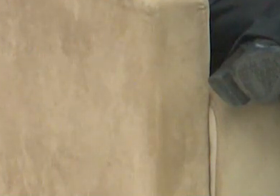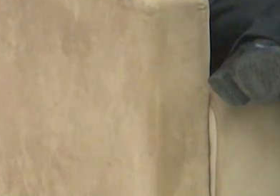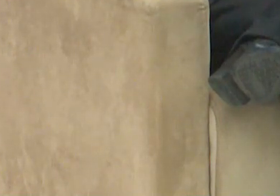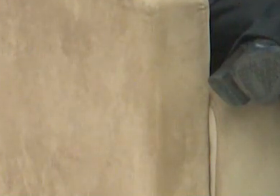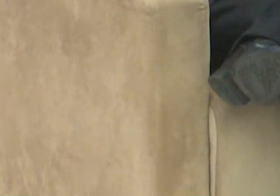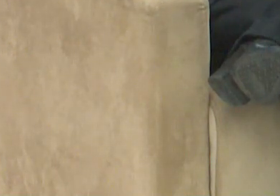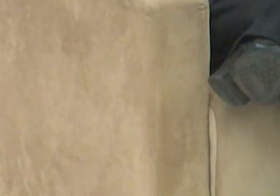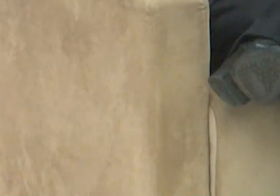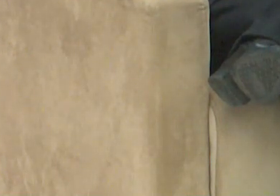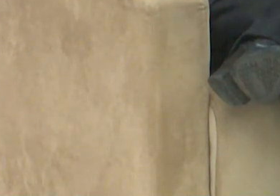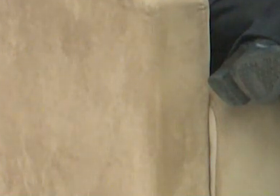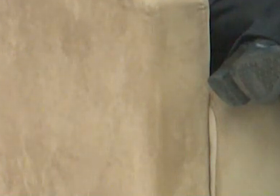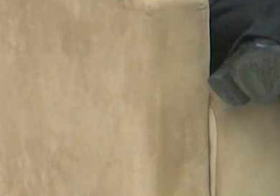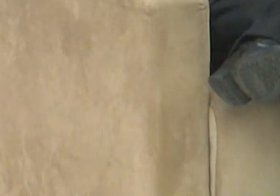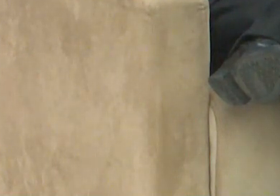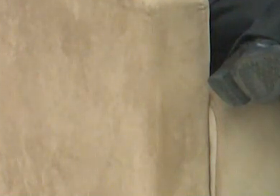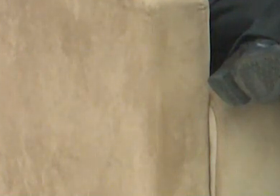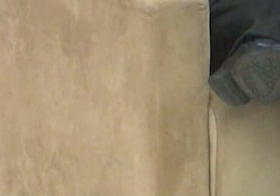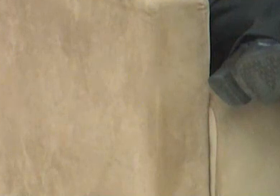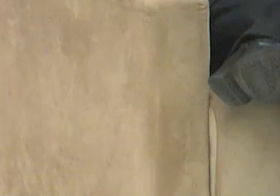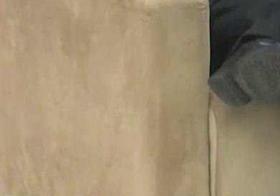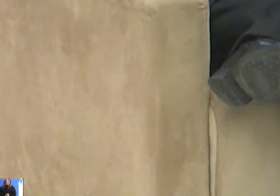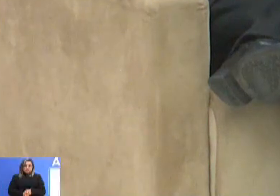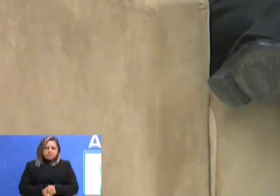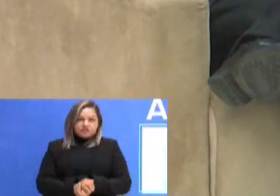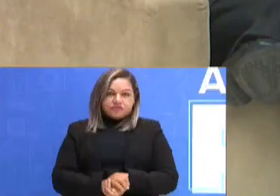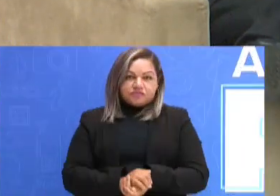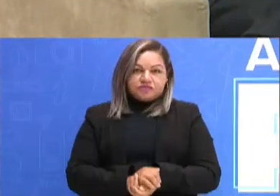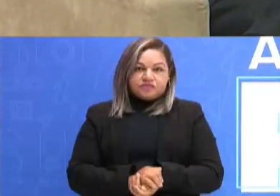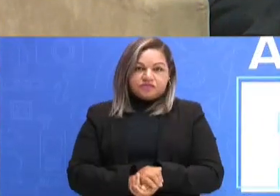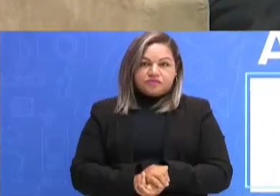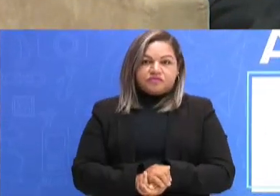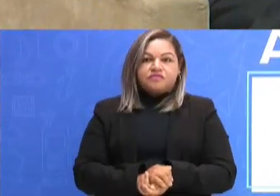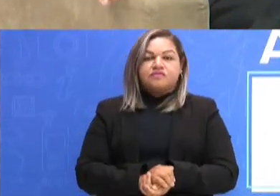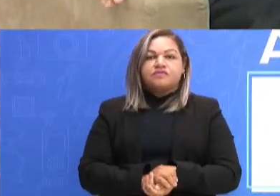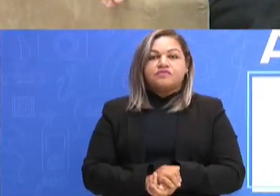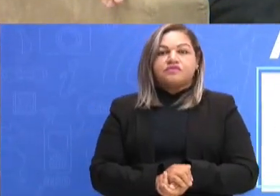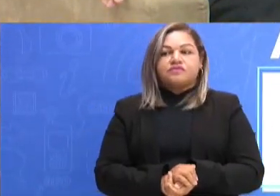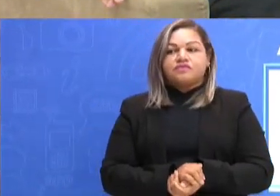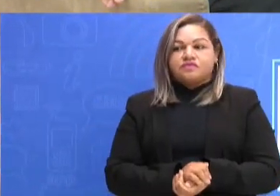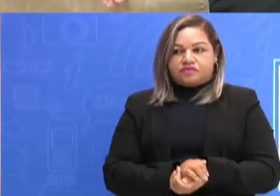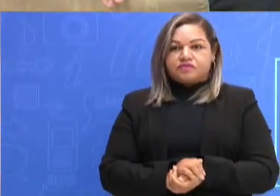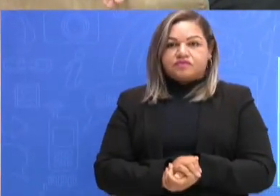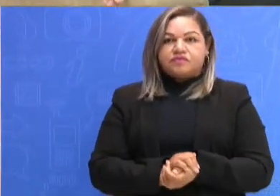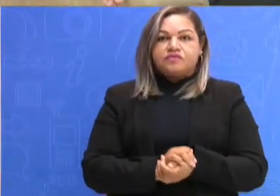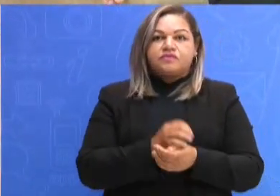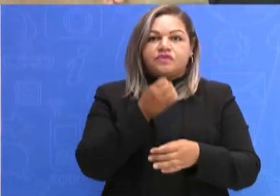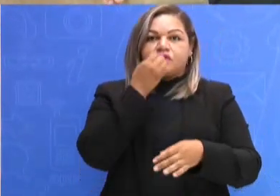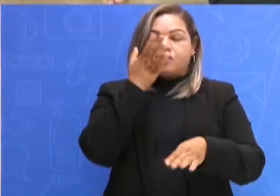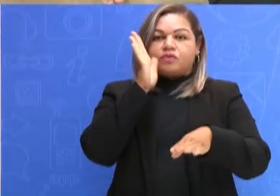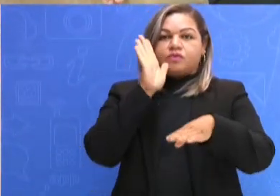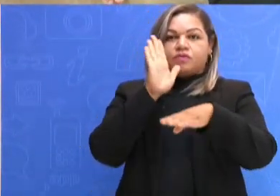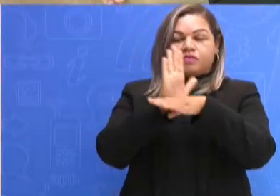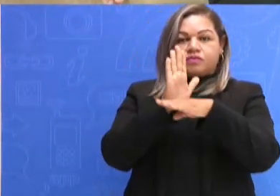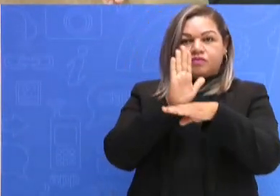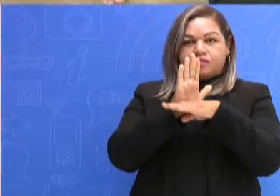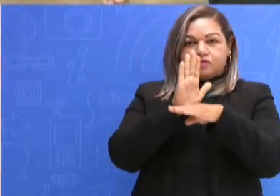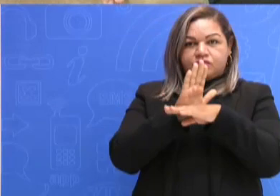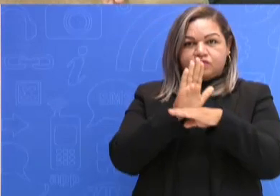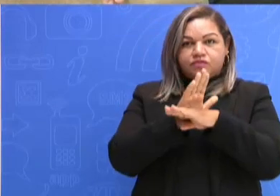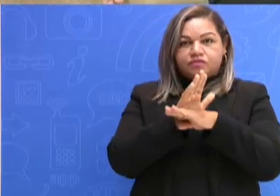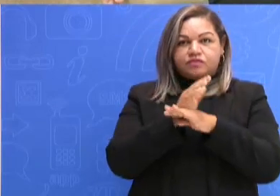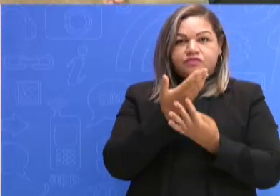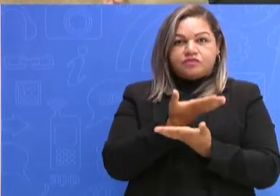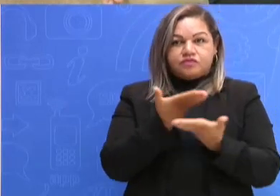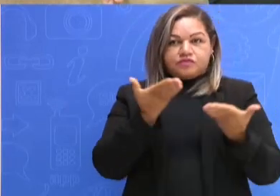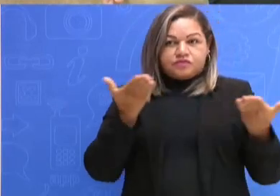entrevista, né? E a gente já começa aqui dando as boas-tardes ao prefeito Fábio Gentil. Seja bem-vindo mais uma vez, prefeito, aqui aos